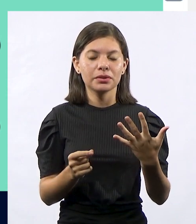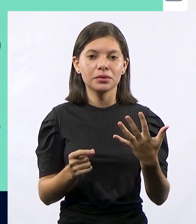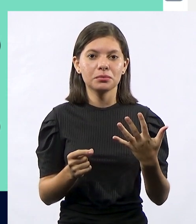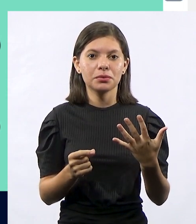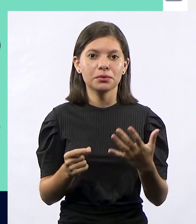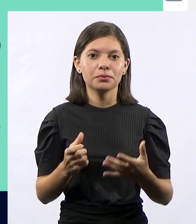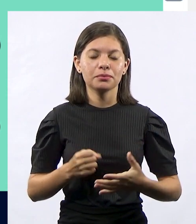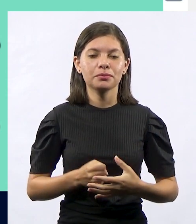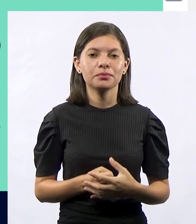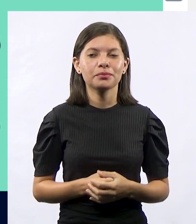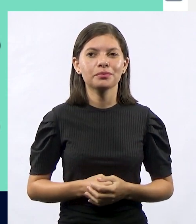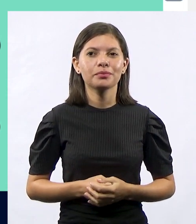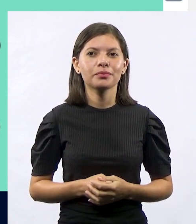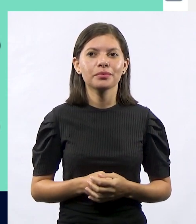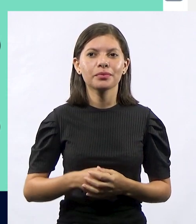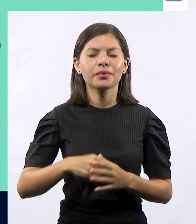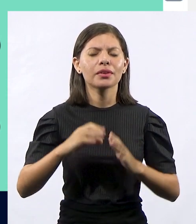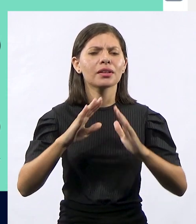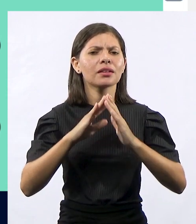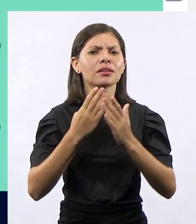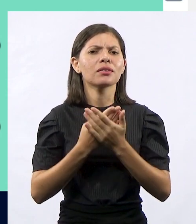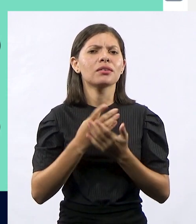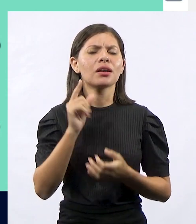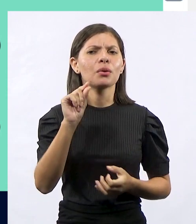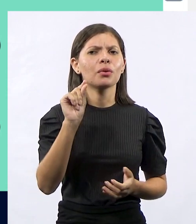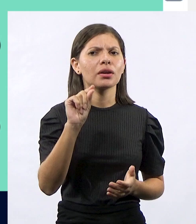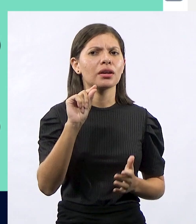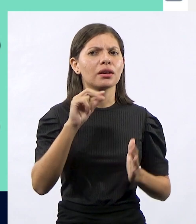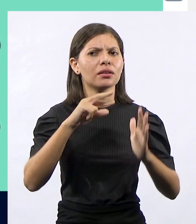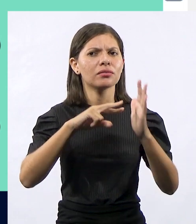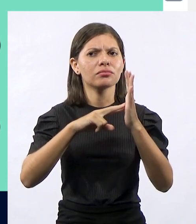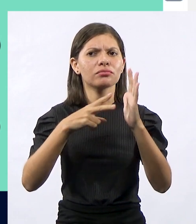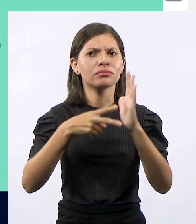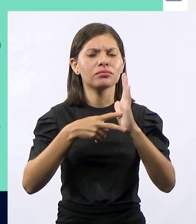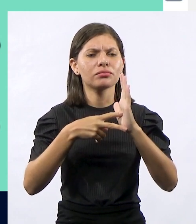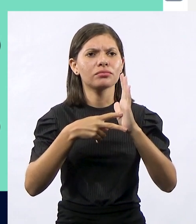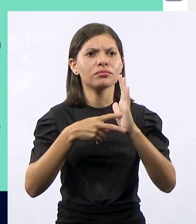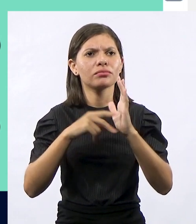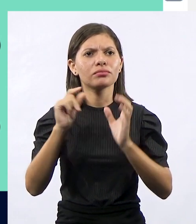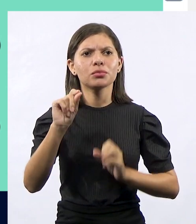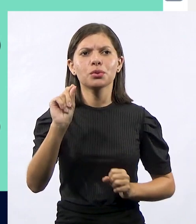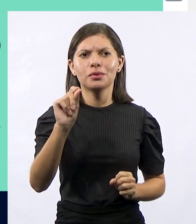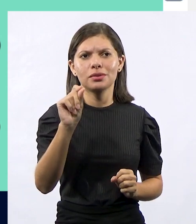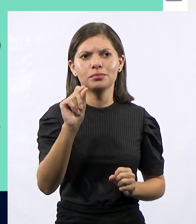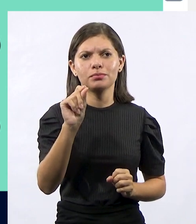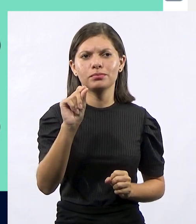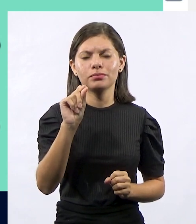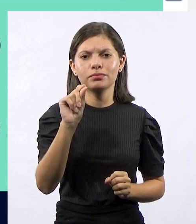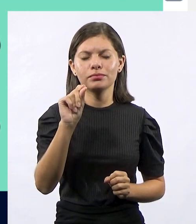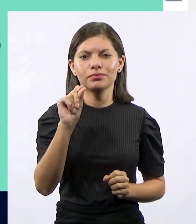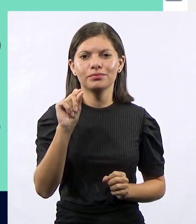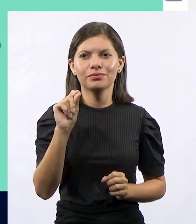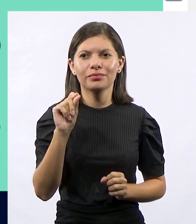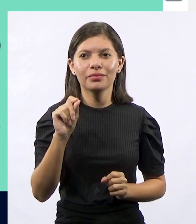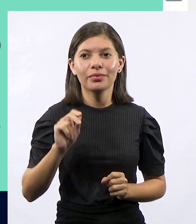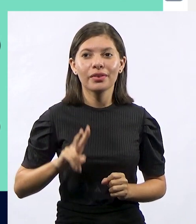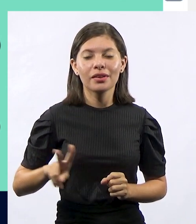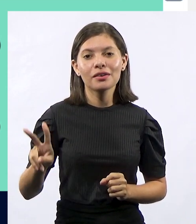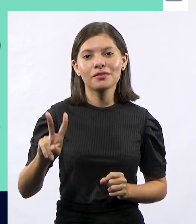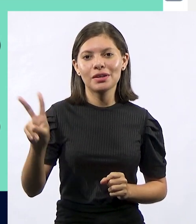princípio, que é o que é extraescolar. Será que é esse princípio, hein? Do que se trata esse